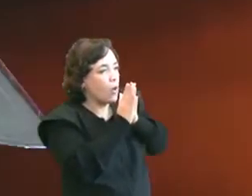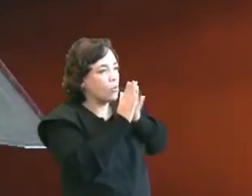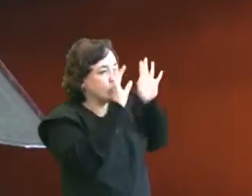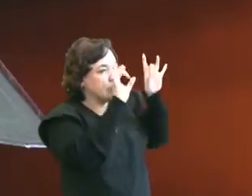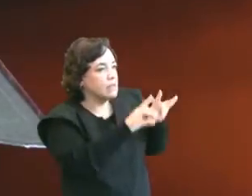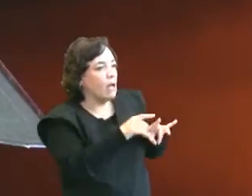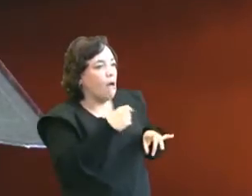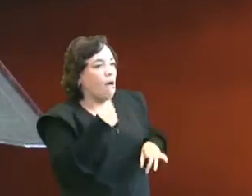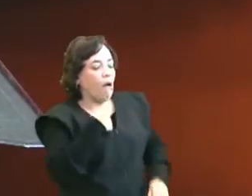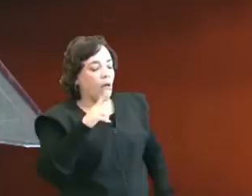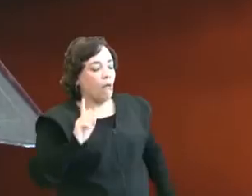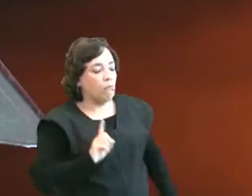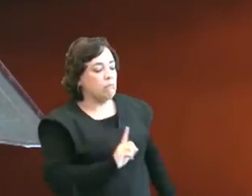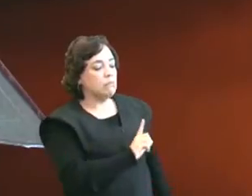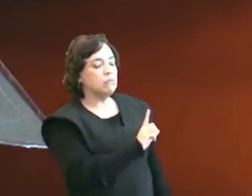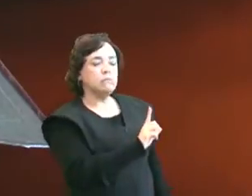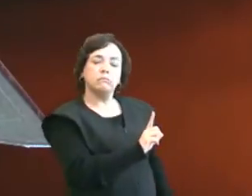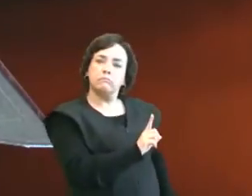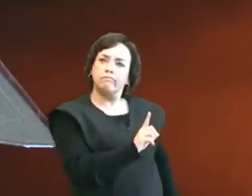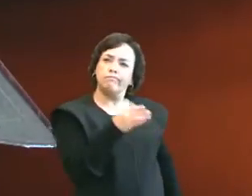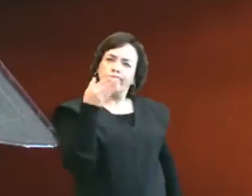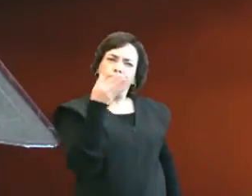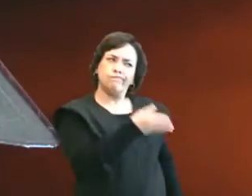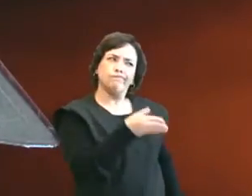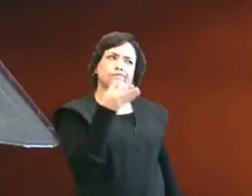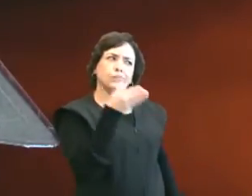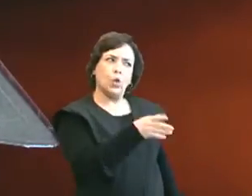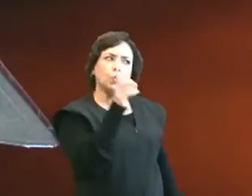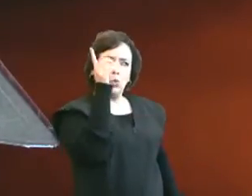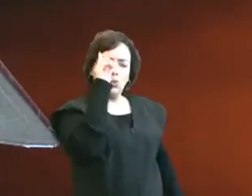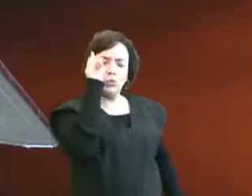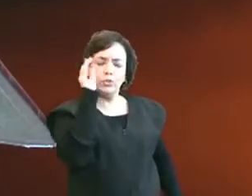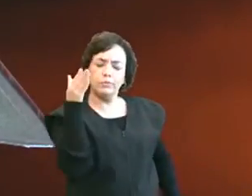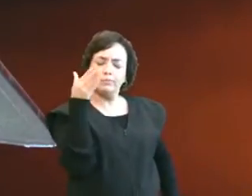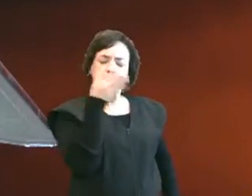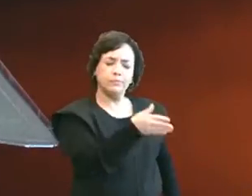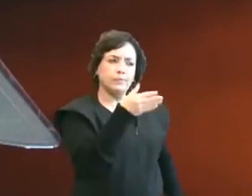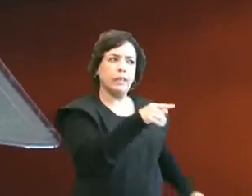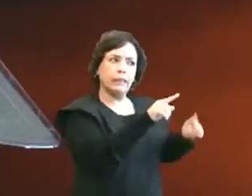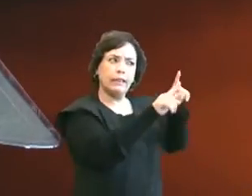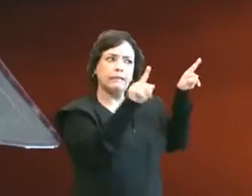Já que eu estava ali, todo dia comecei a frequentar aquele lugar.